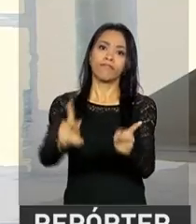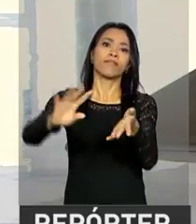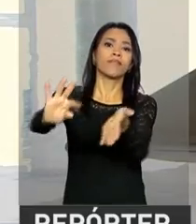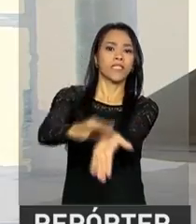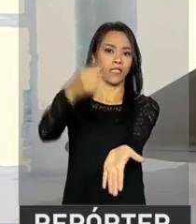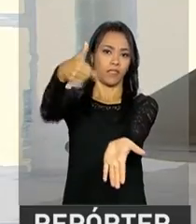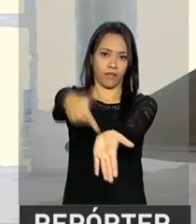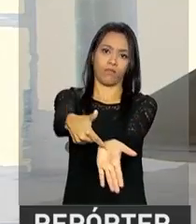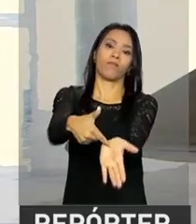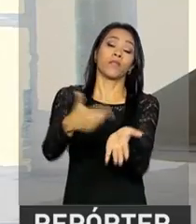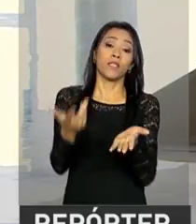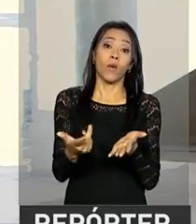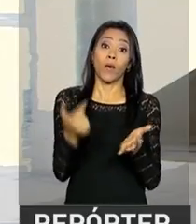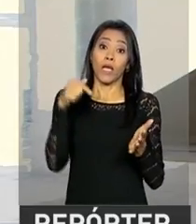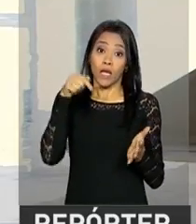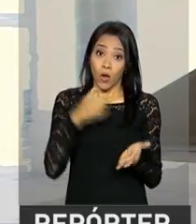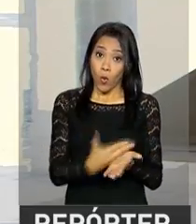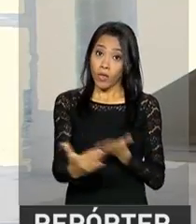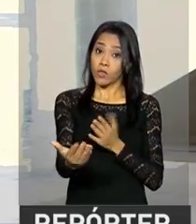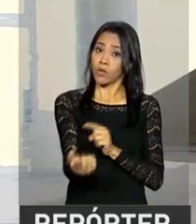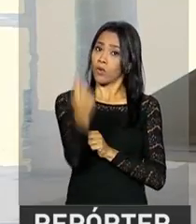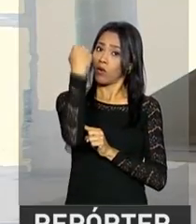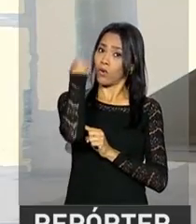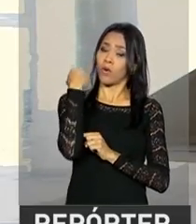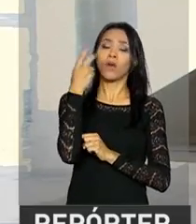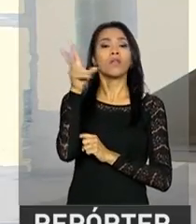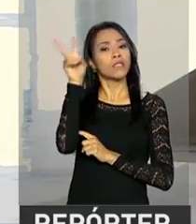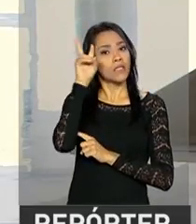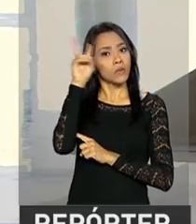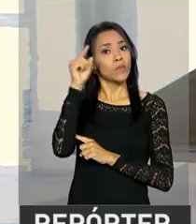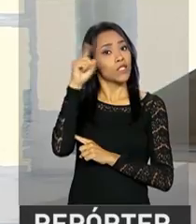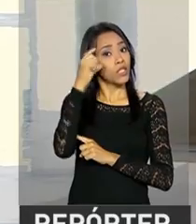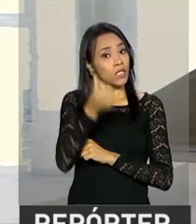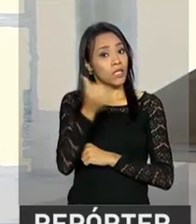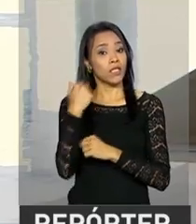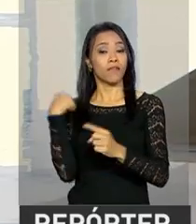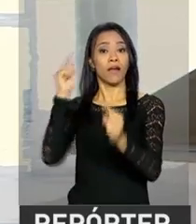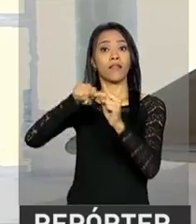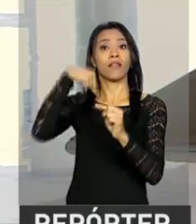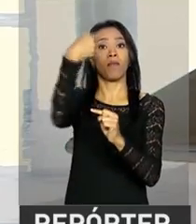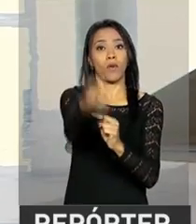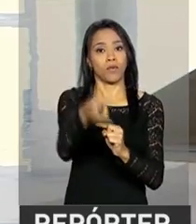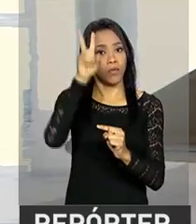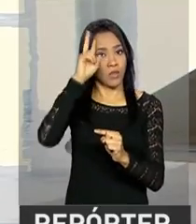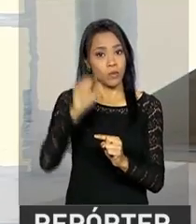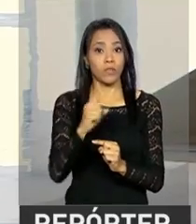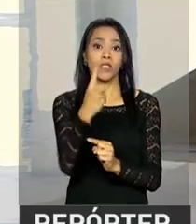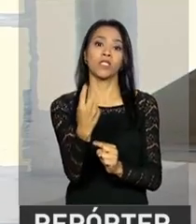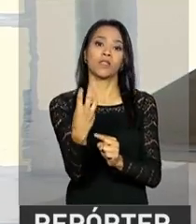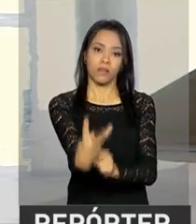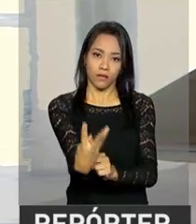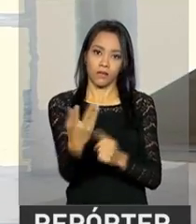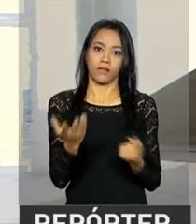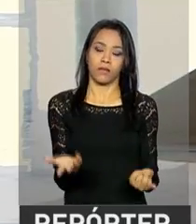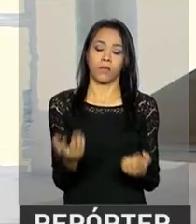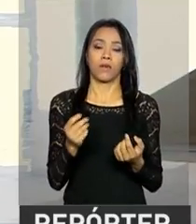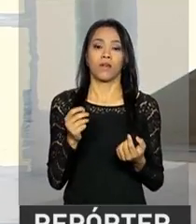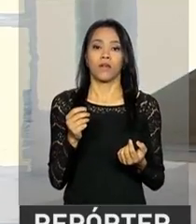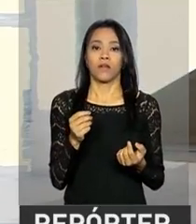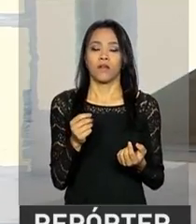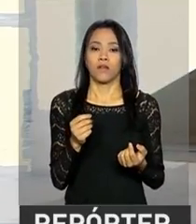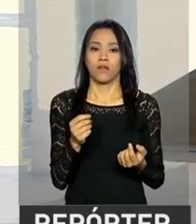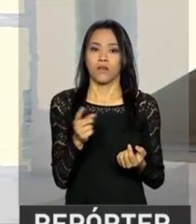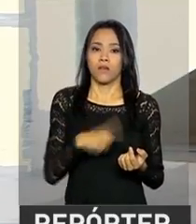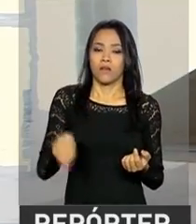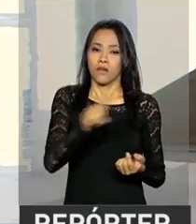inscrição esse prazo ele começou na última segunda-feira dia 6 e vai até a próxima segunda-feira dia 13 caso a